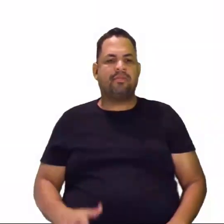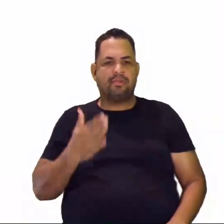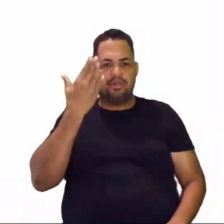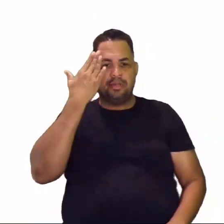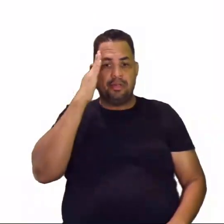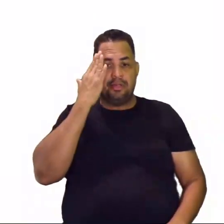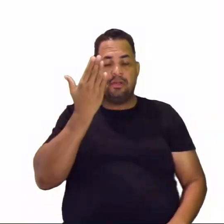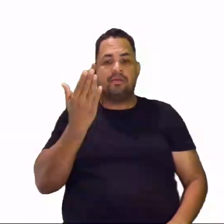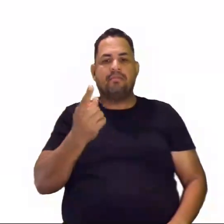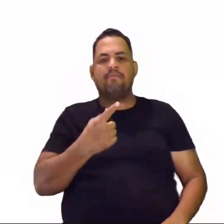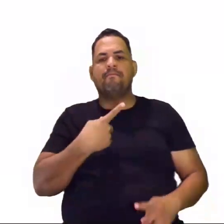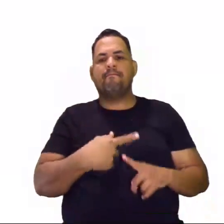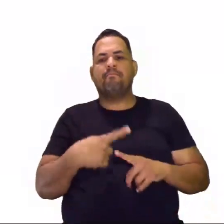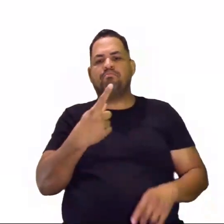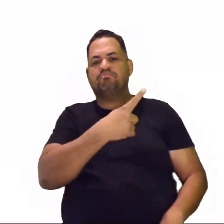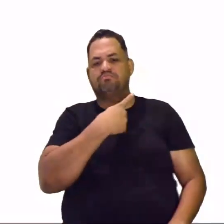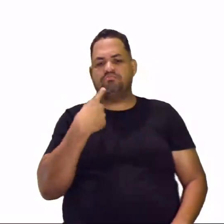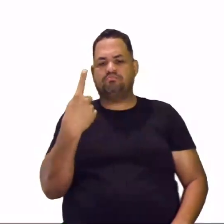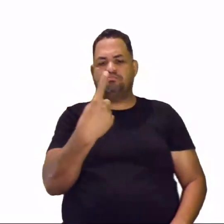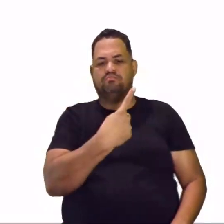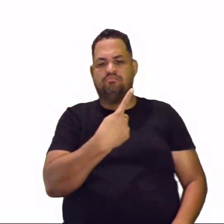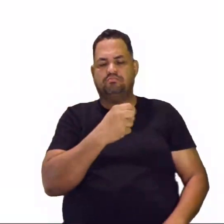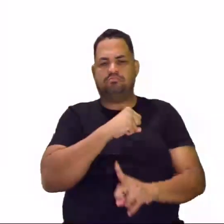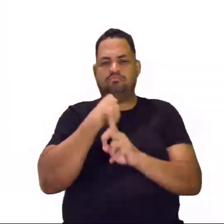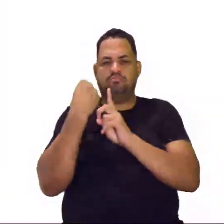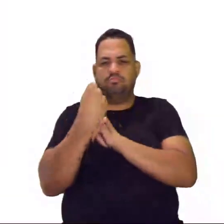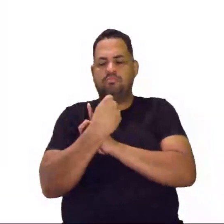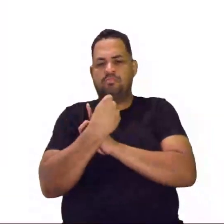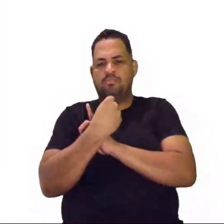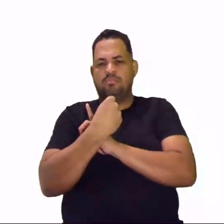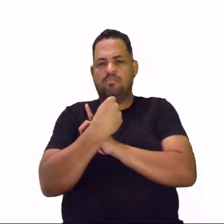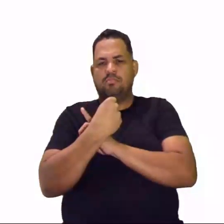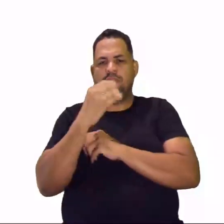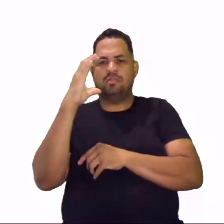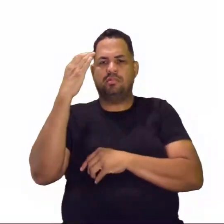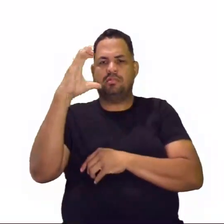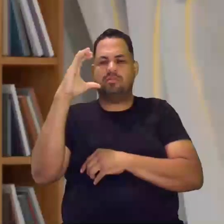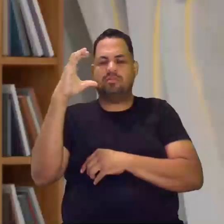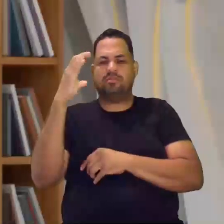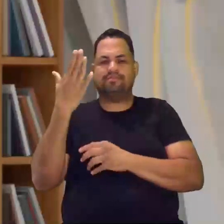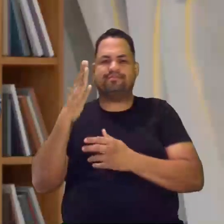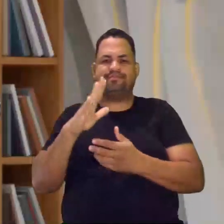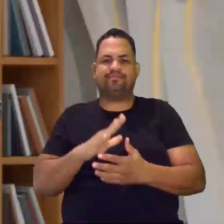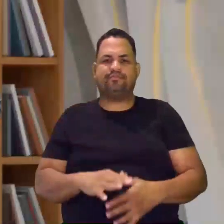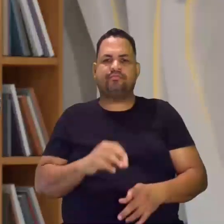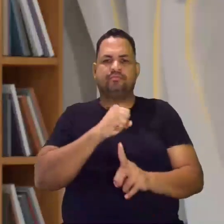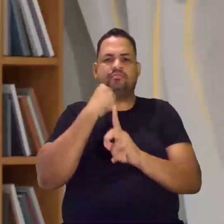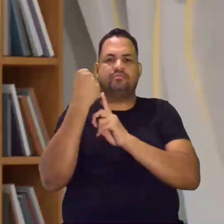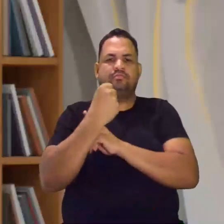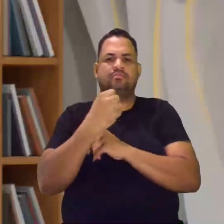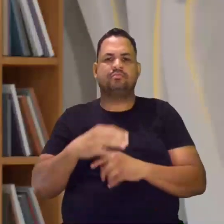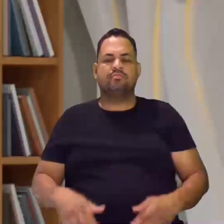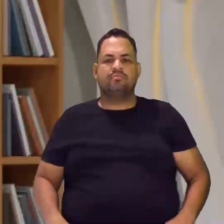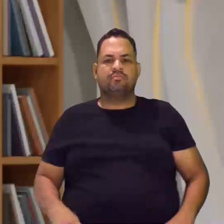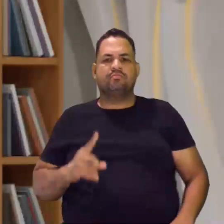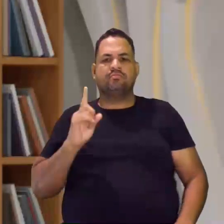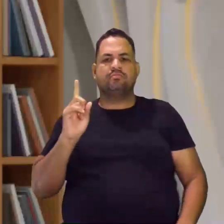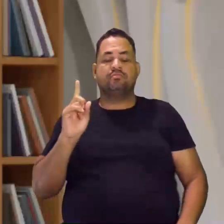agora por que nós, da sociologia, das ciências, né, das ciências sociais, a